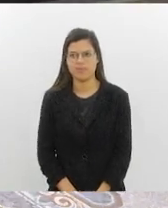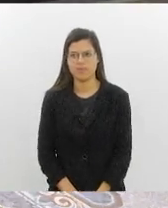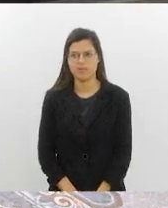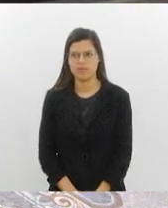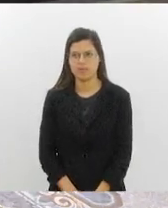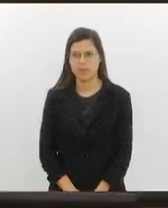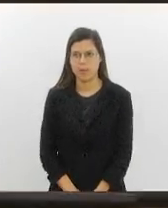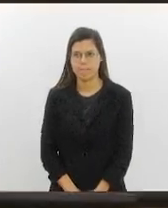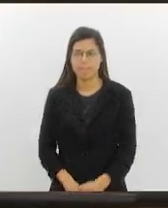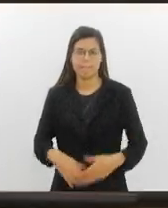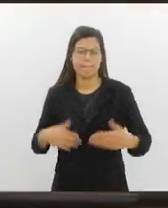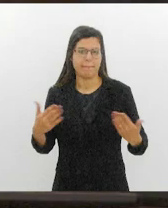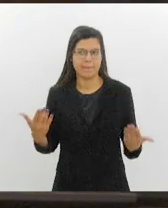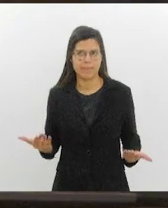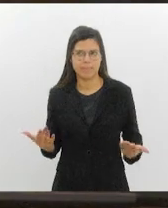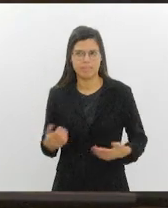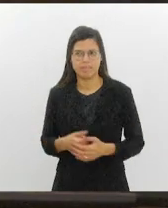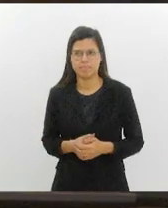Bom, eu queria...